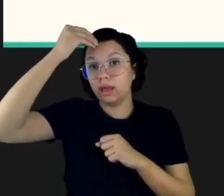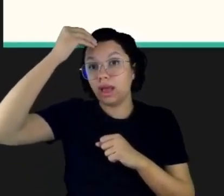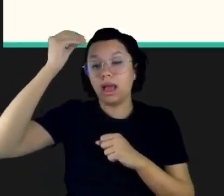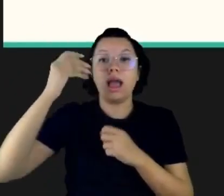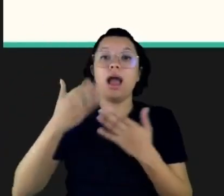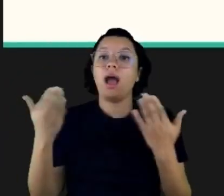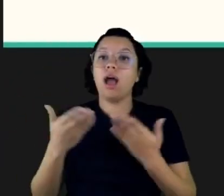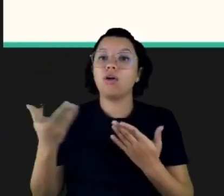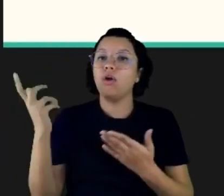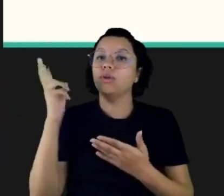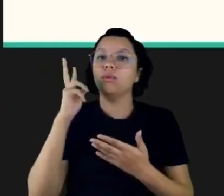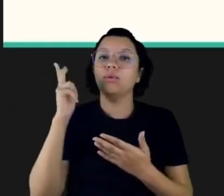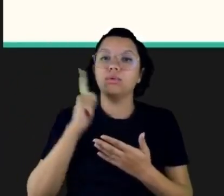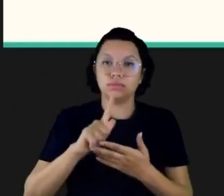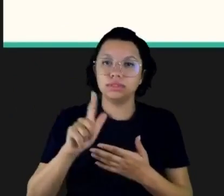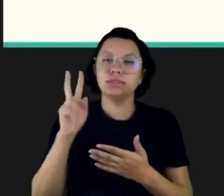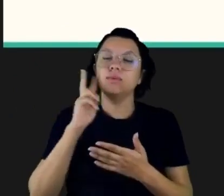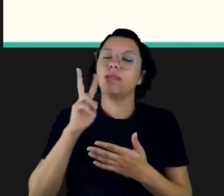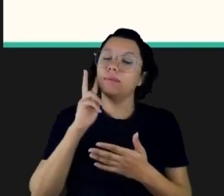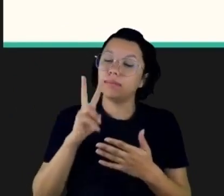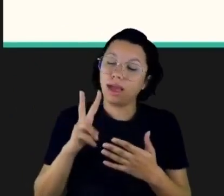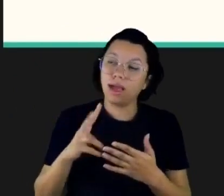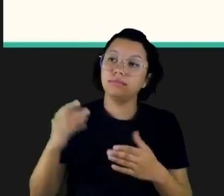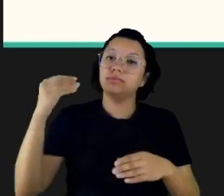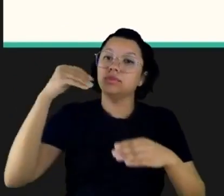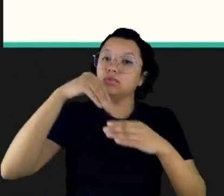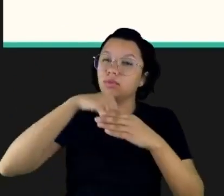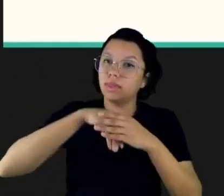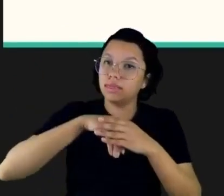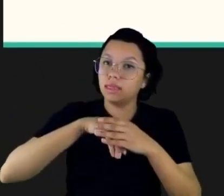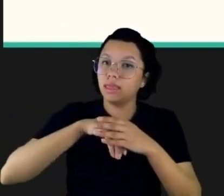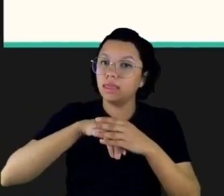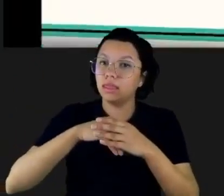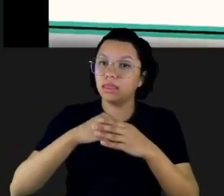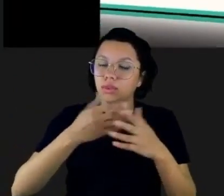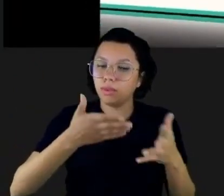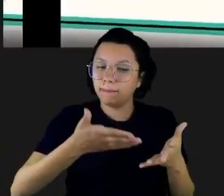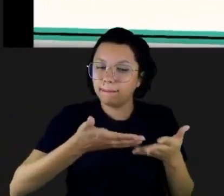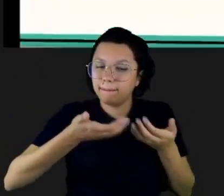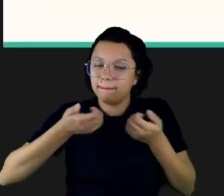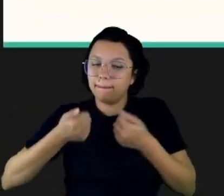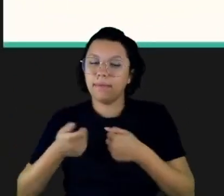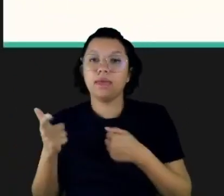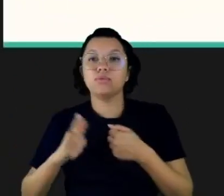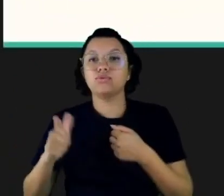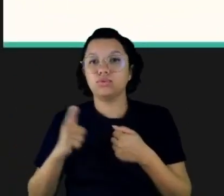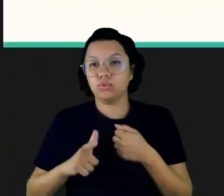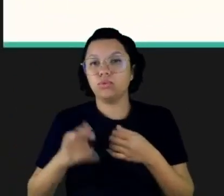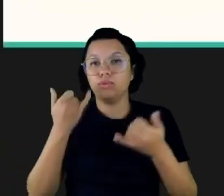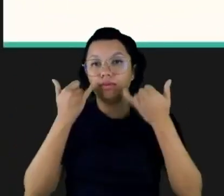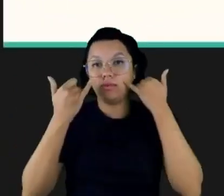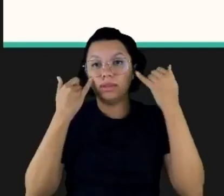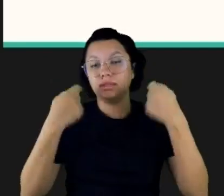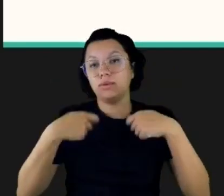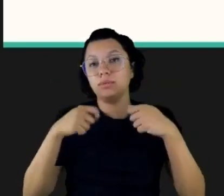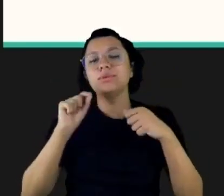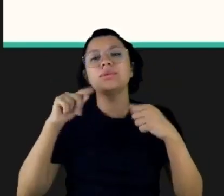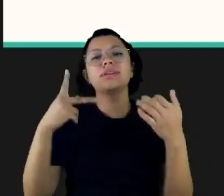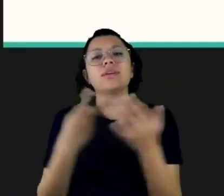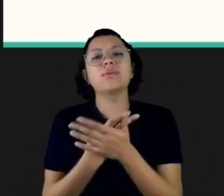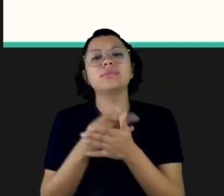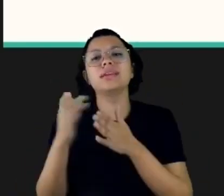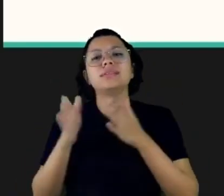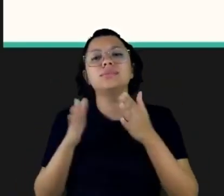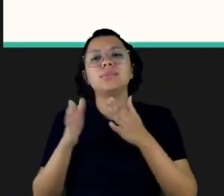aquela informação. Eu vou lá dentro e recupero aquela informação que eu preciso. O que acontece no processo da